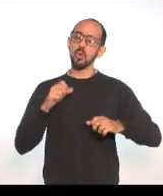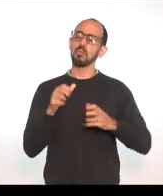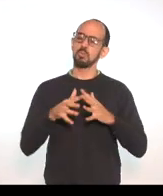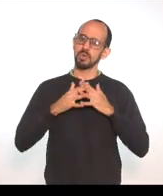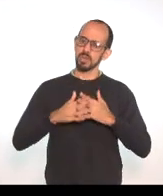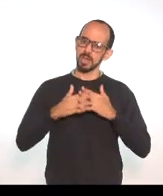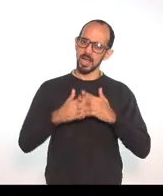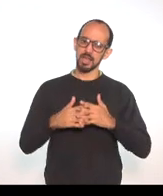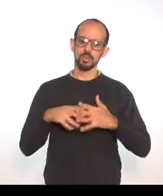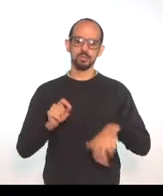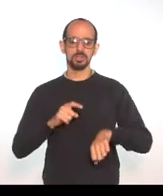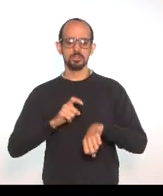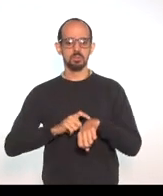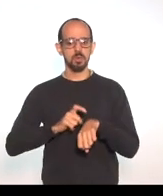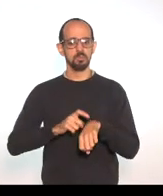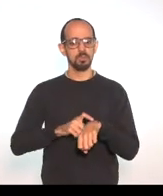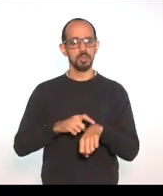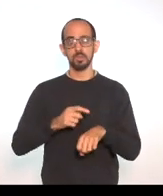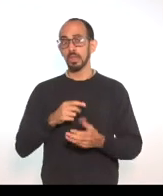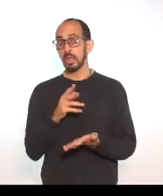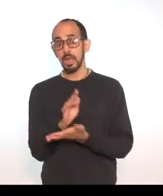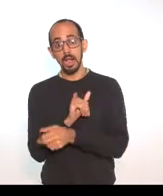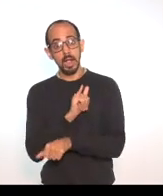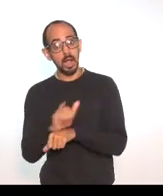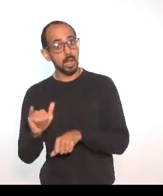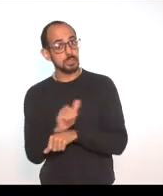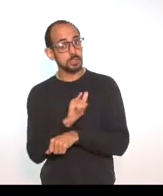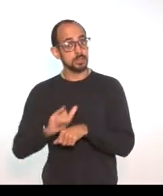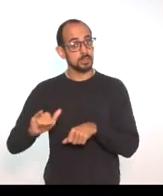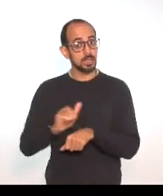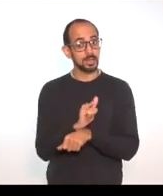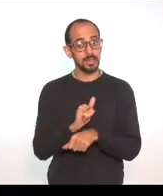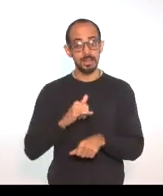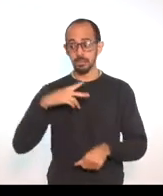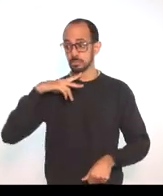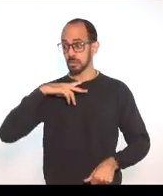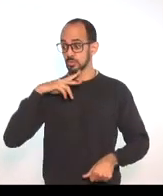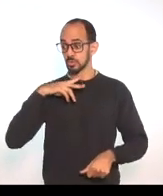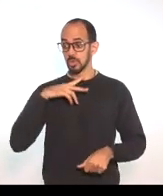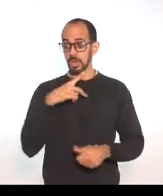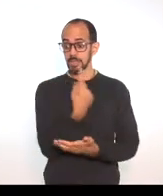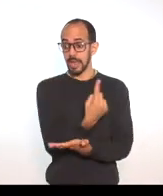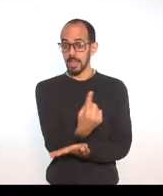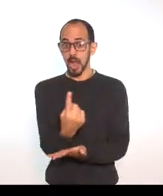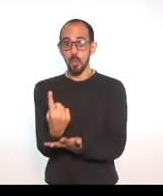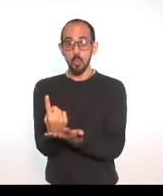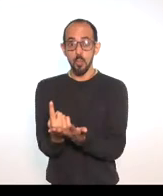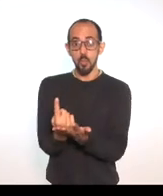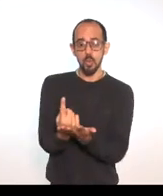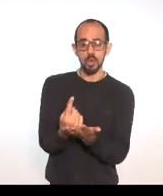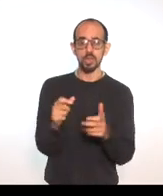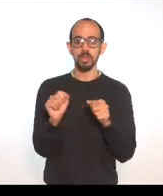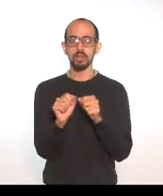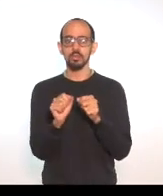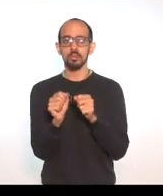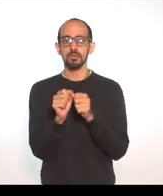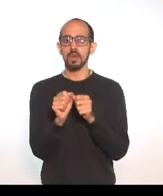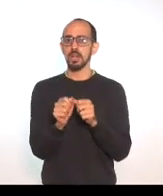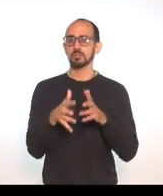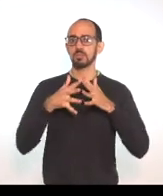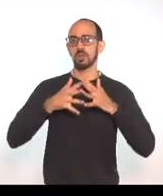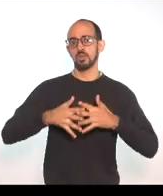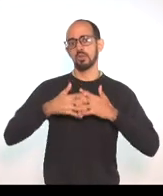tá posta cada uma tirando para o lado buscando uma solução Às vezes a melhor das intenções mas que acabam não fazendo